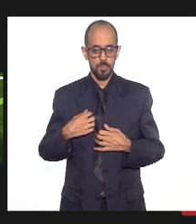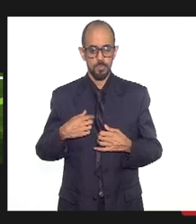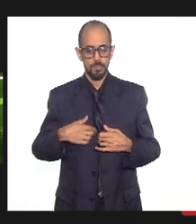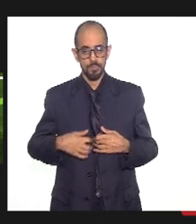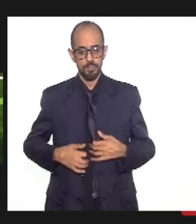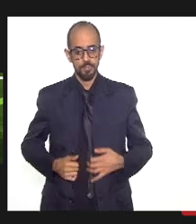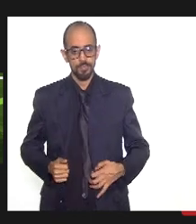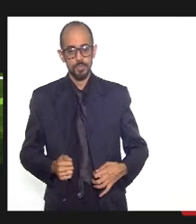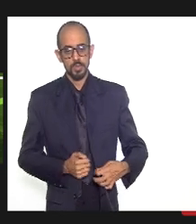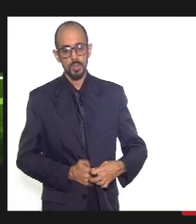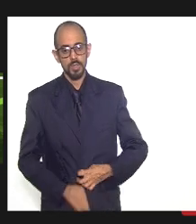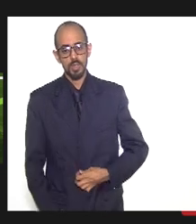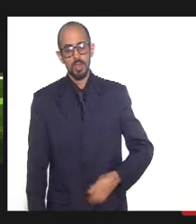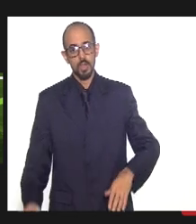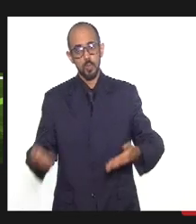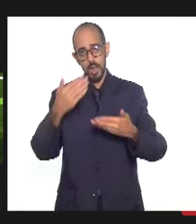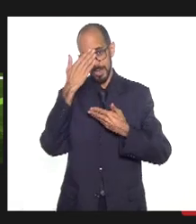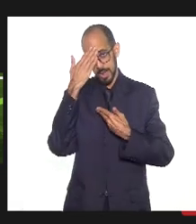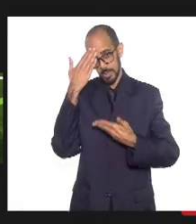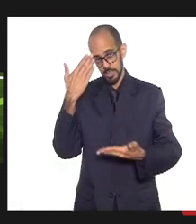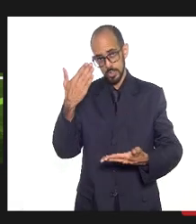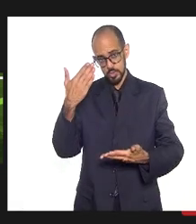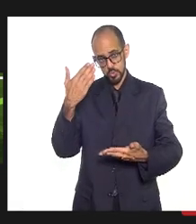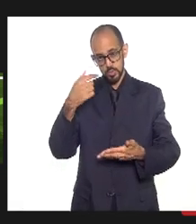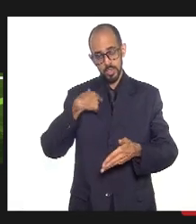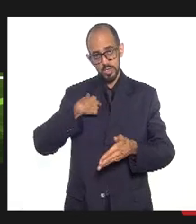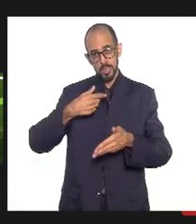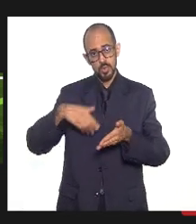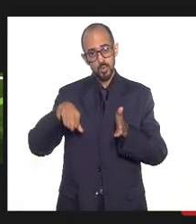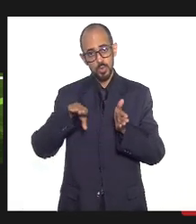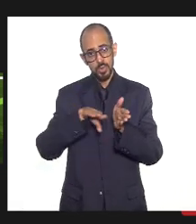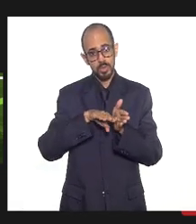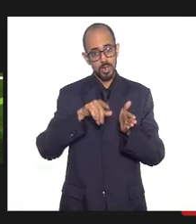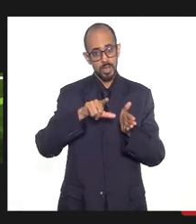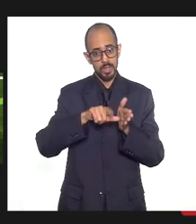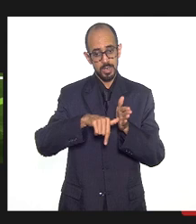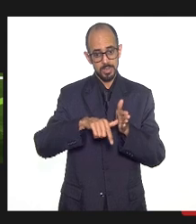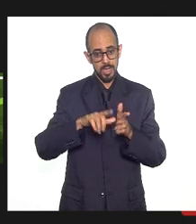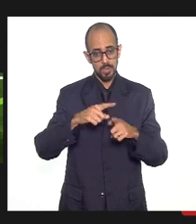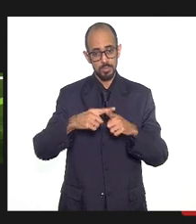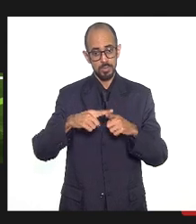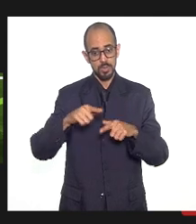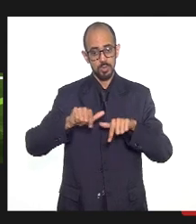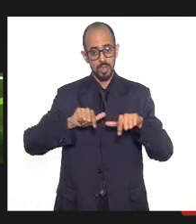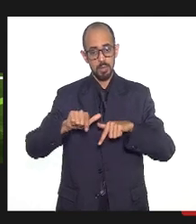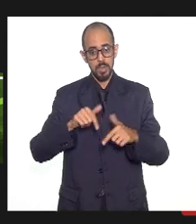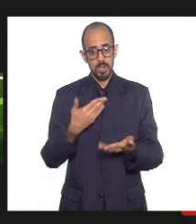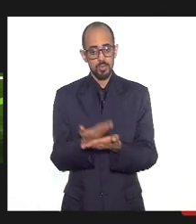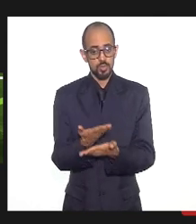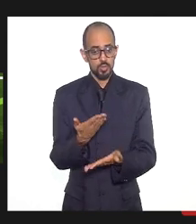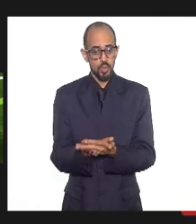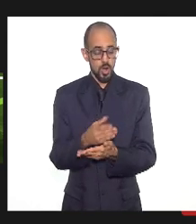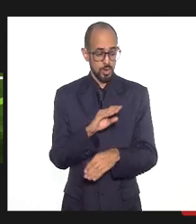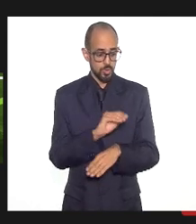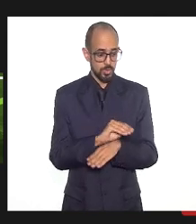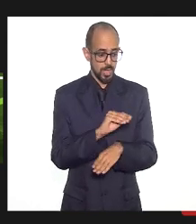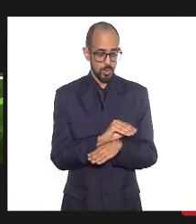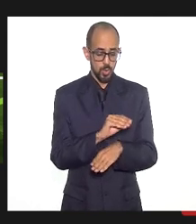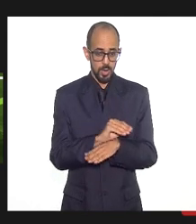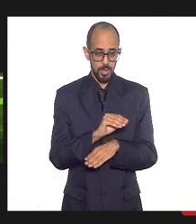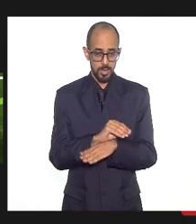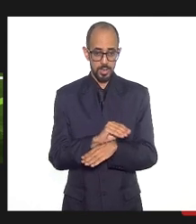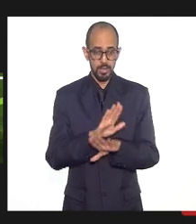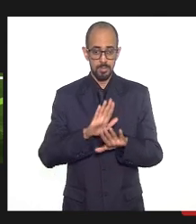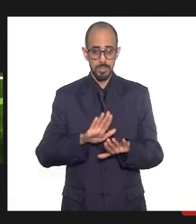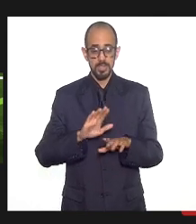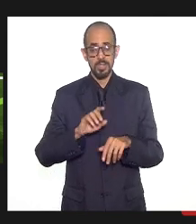Mas, desde já, agradeço, cheguei atrasada, porque trabalho na escola de zeladora, só está